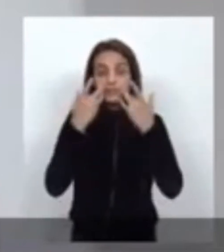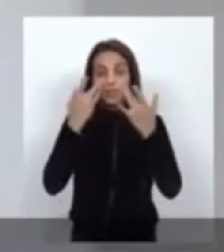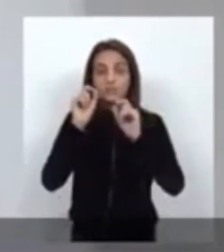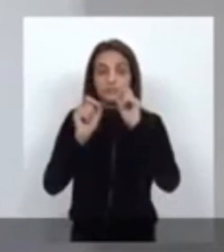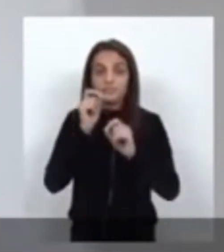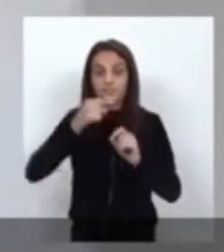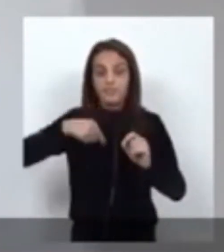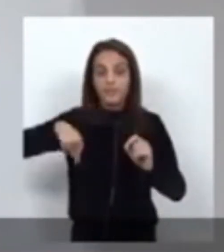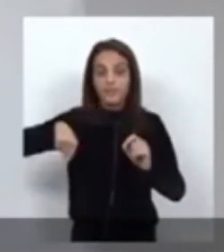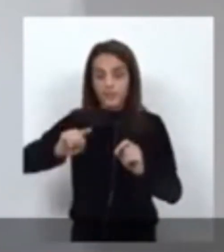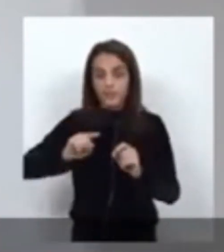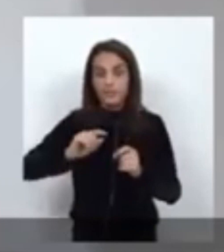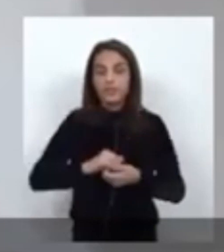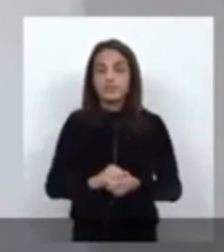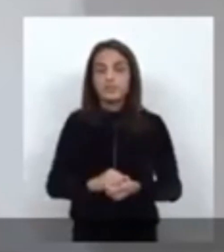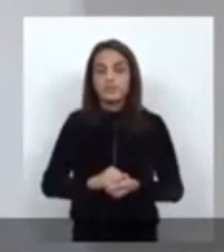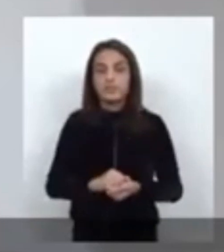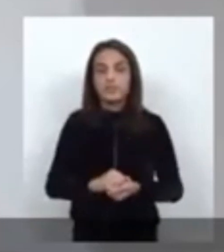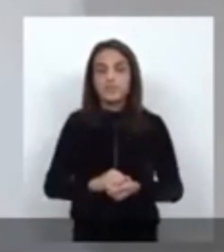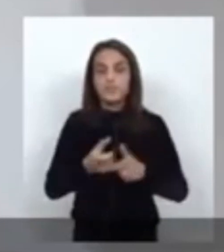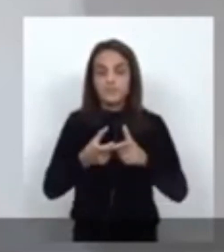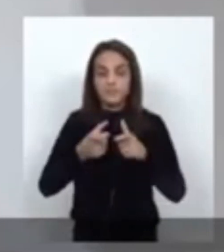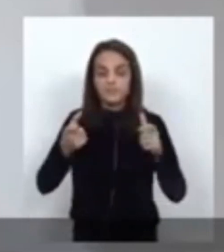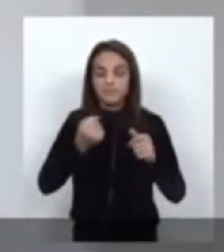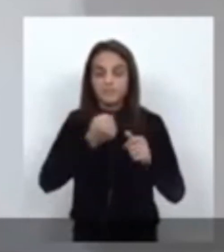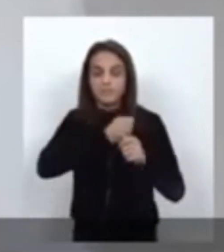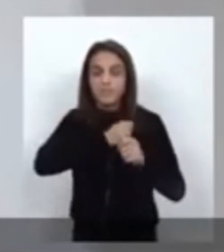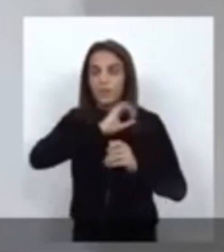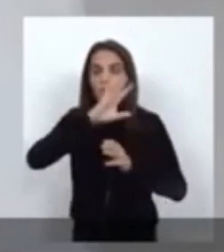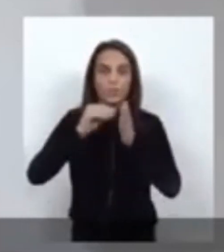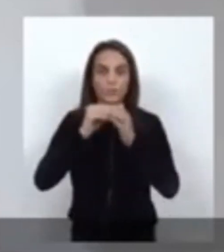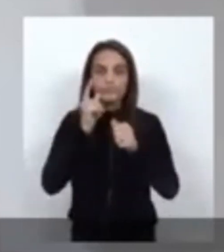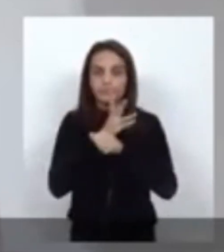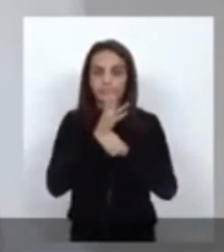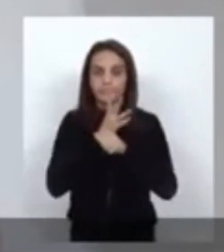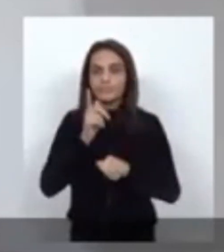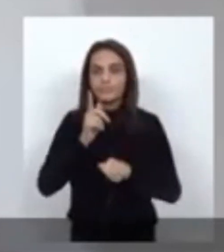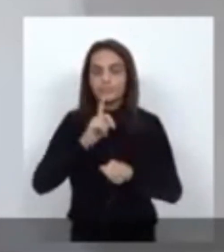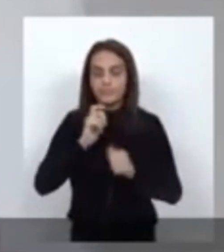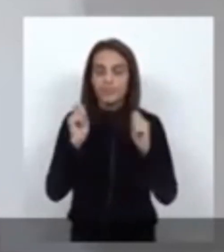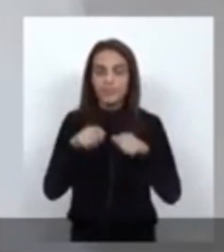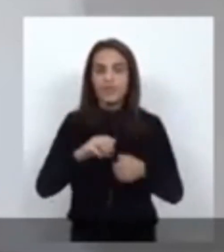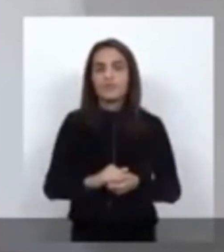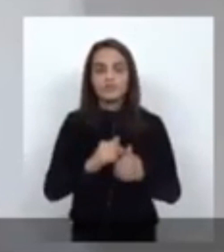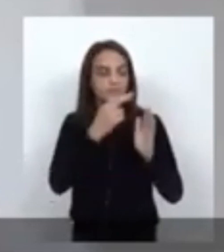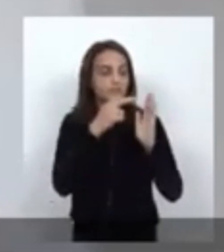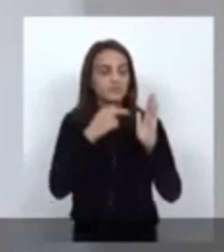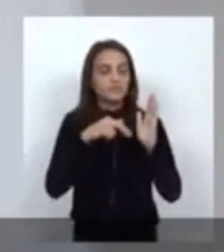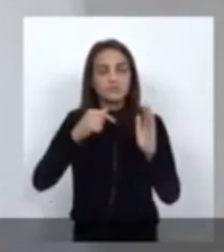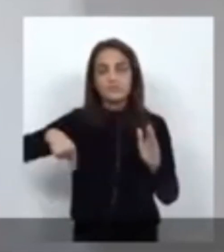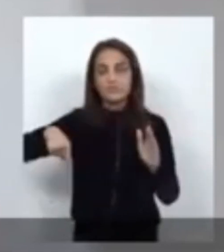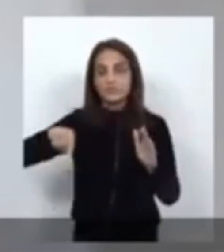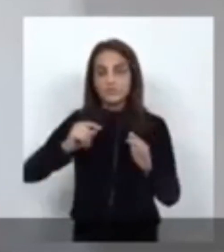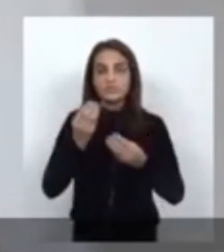gente potencialize, né, divulgue o maior número para que todos participem. O registro, a gente vai